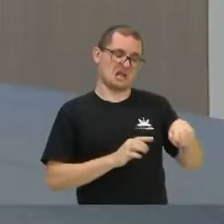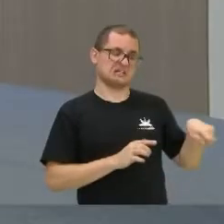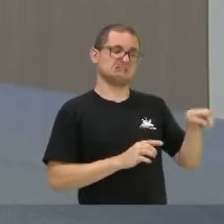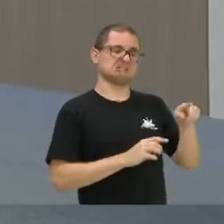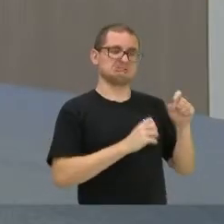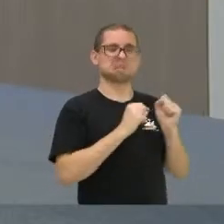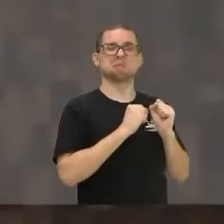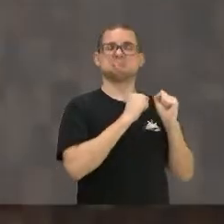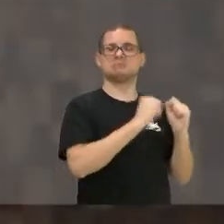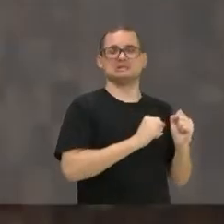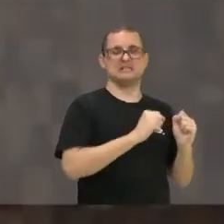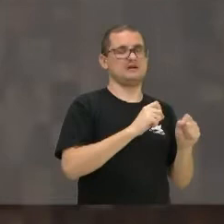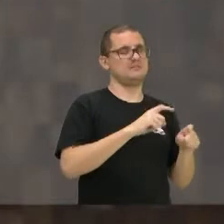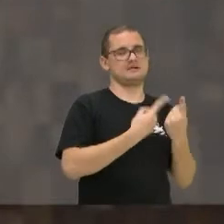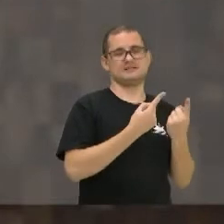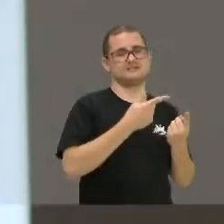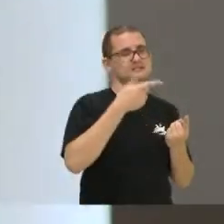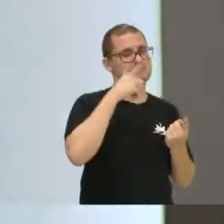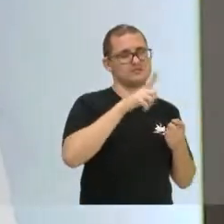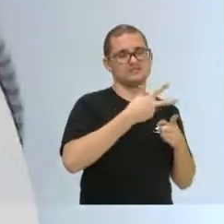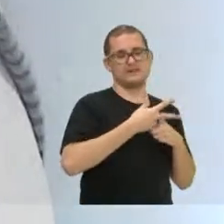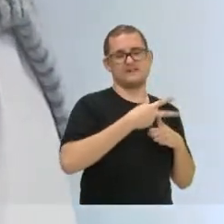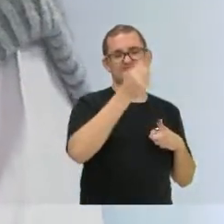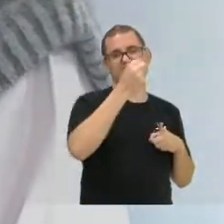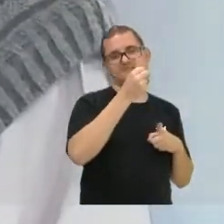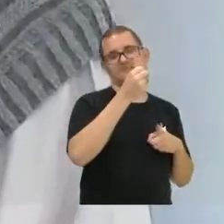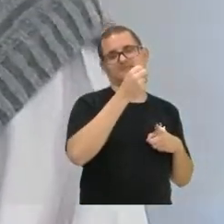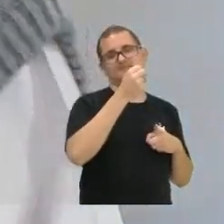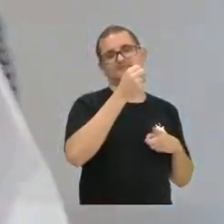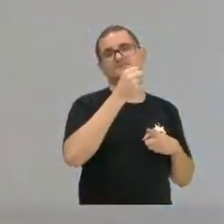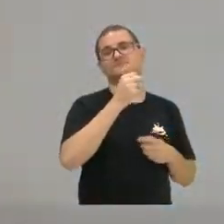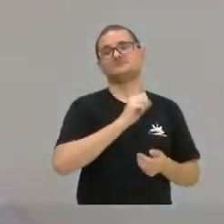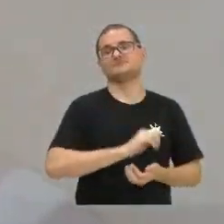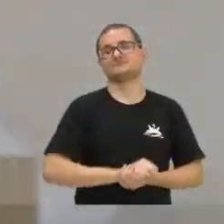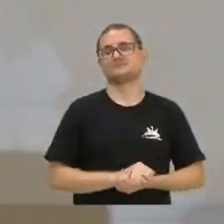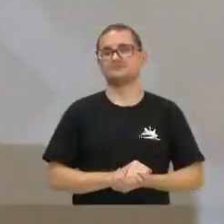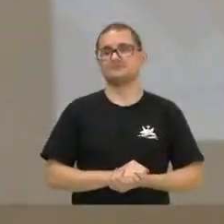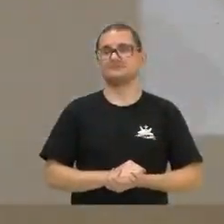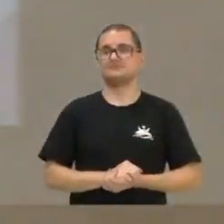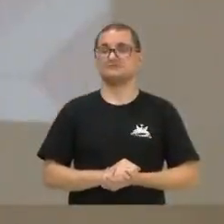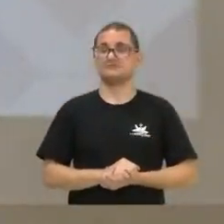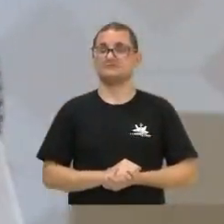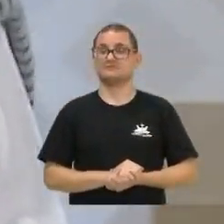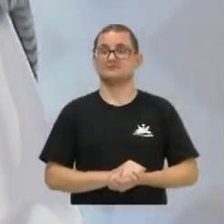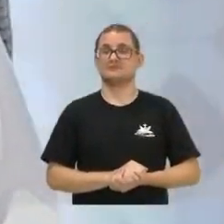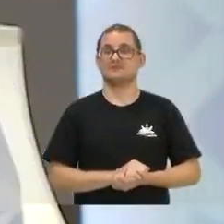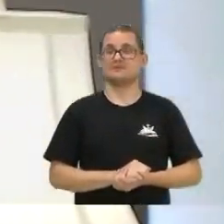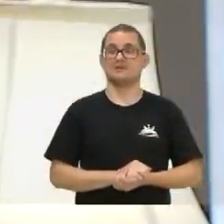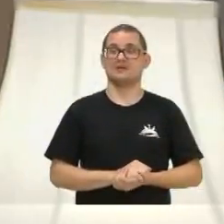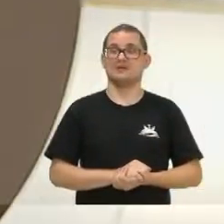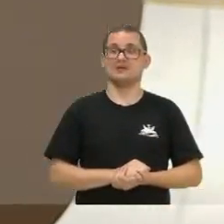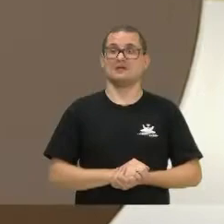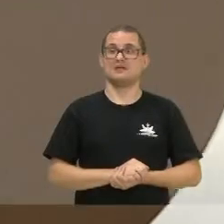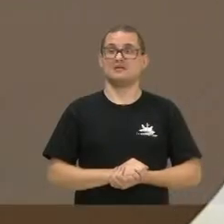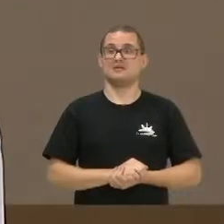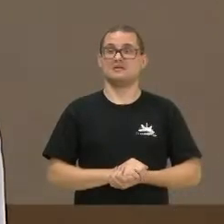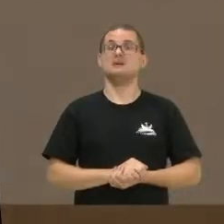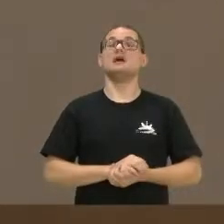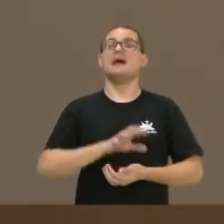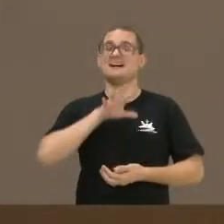pequenos saber se ela é muito besta e é isso que eu